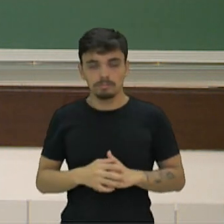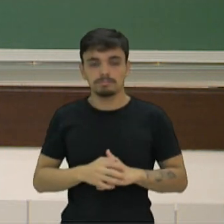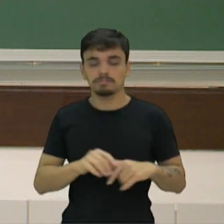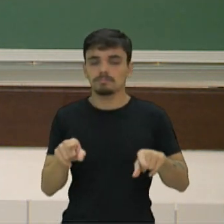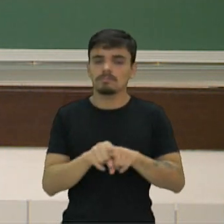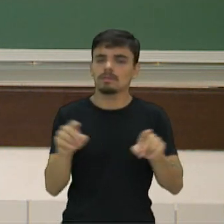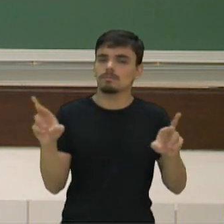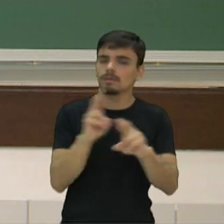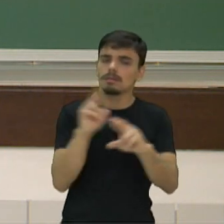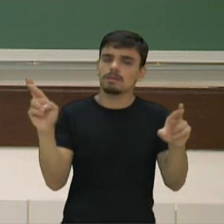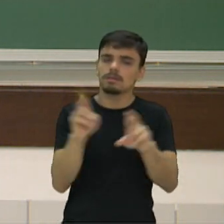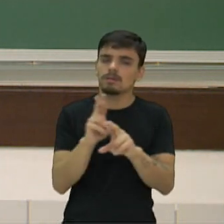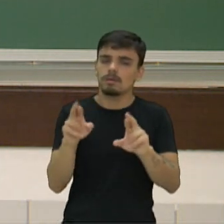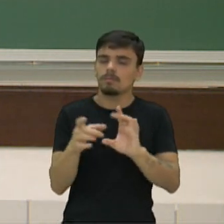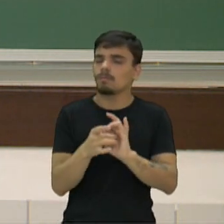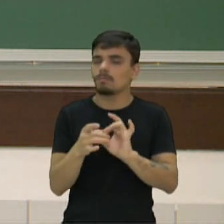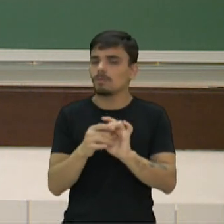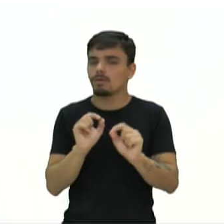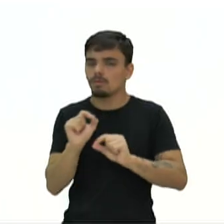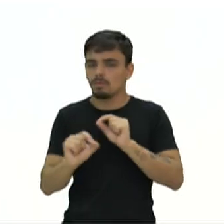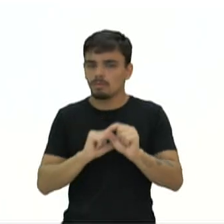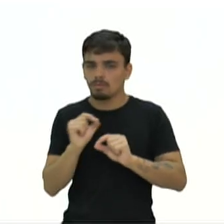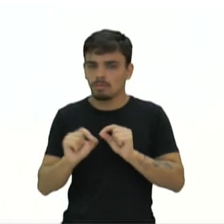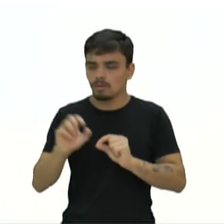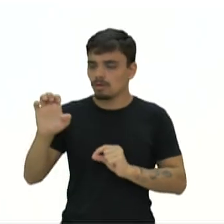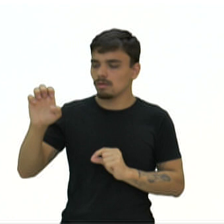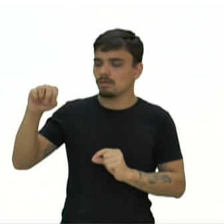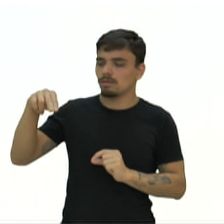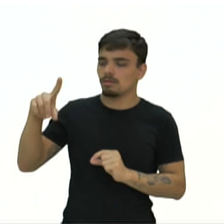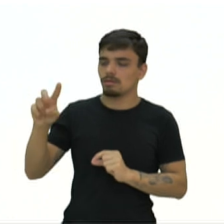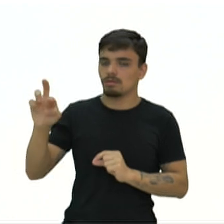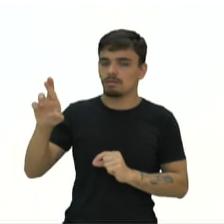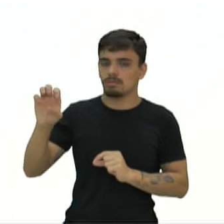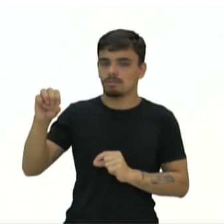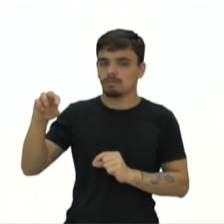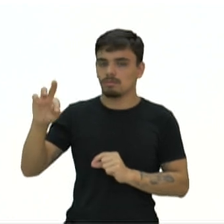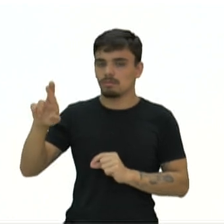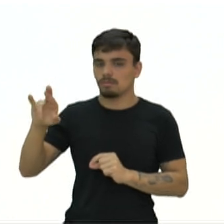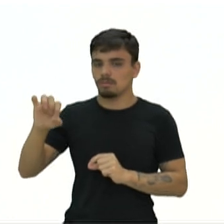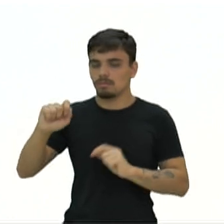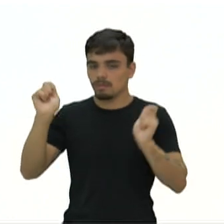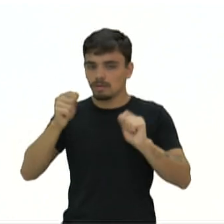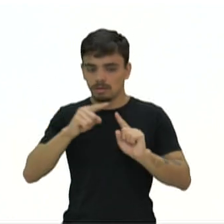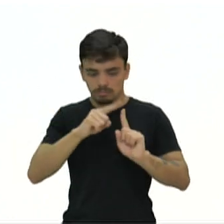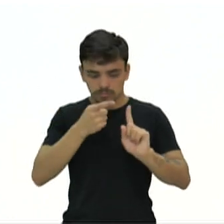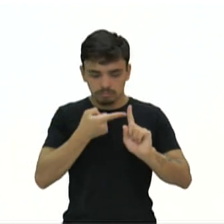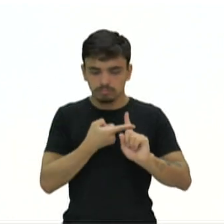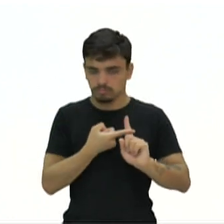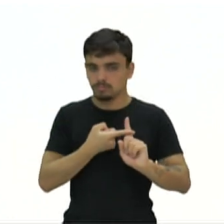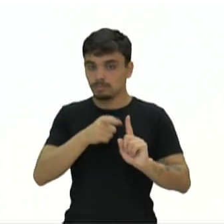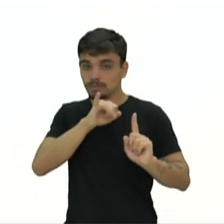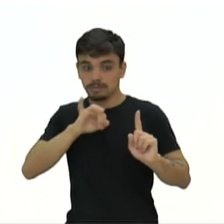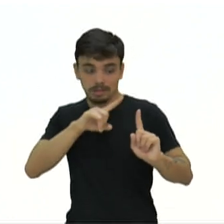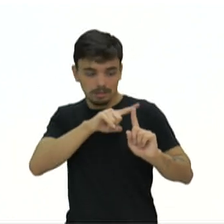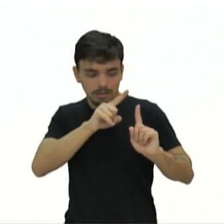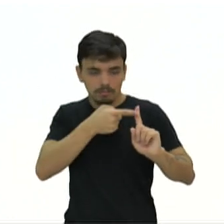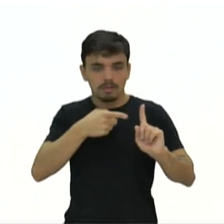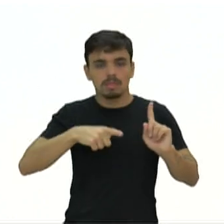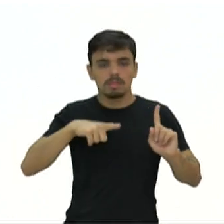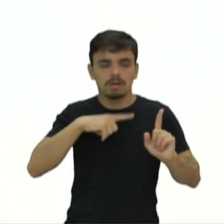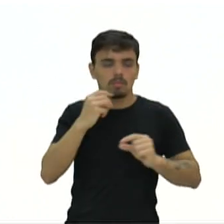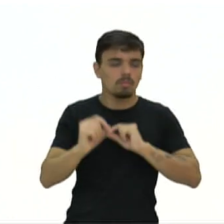Também uma relação com o espessamento do endométrio, né, para abrigar uma possível gravidez. Caso haja uma